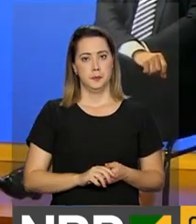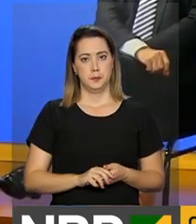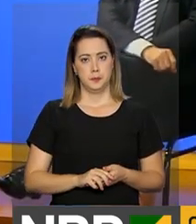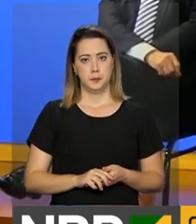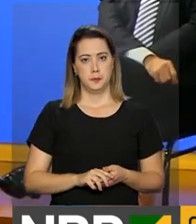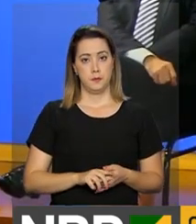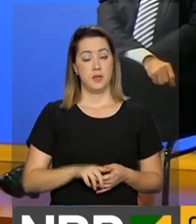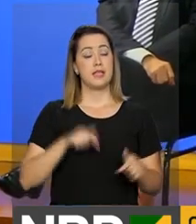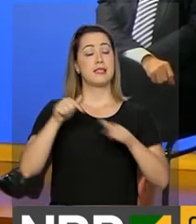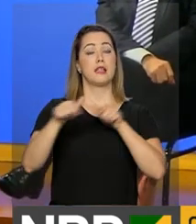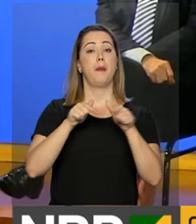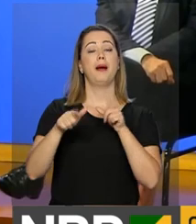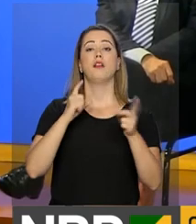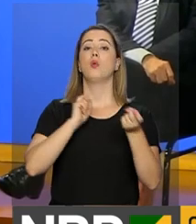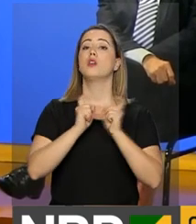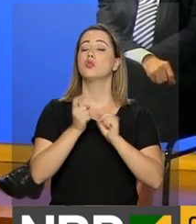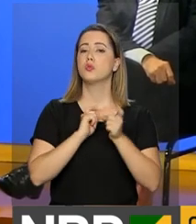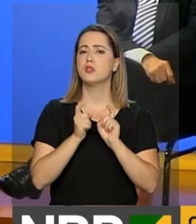este ato administrativo,